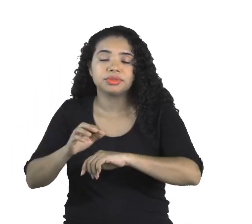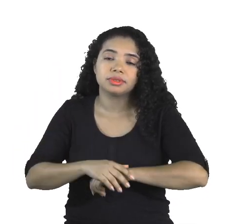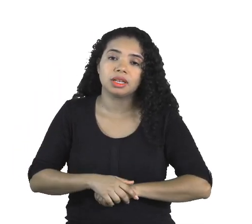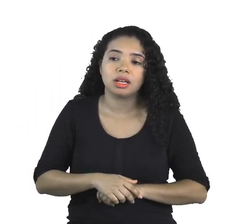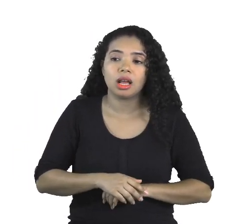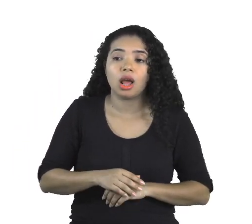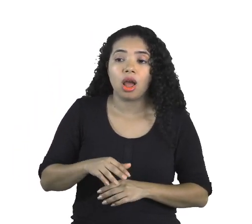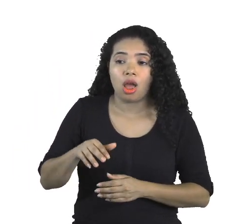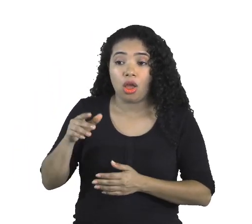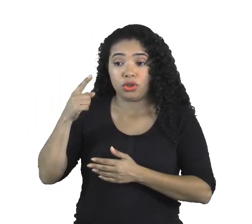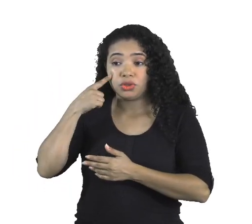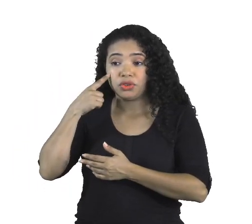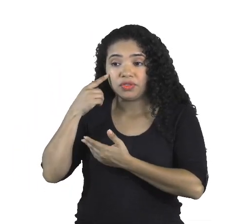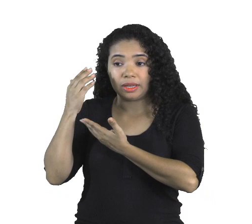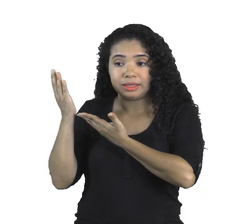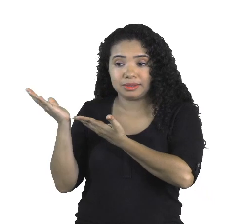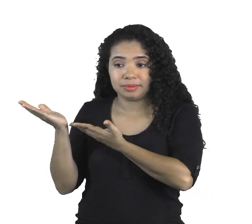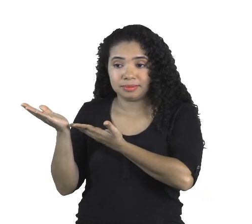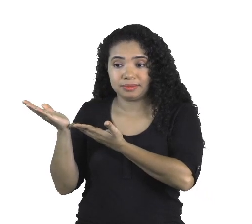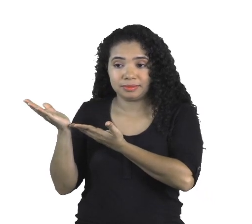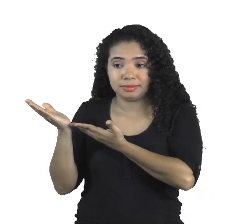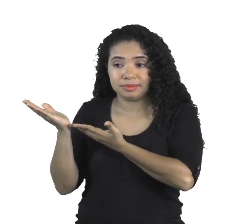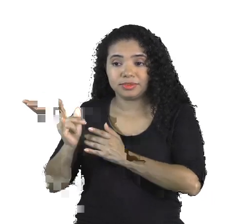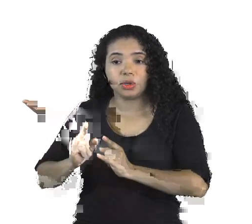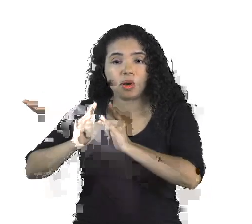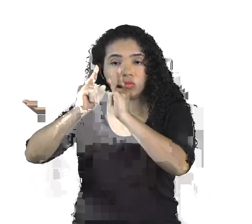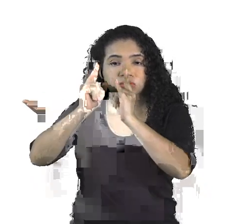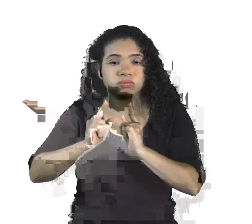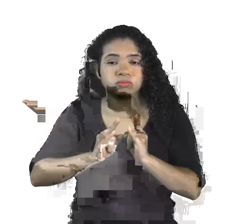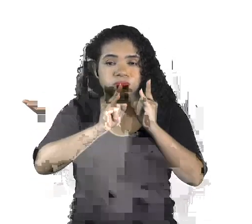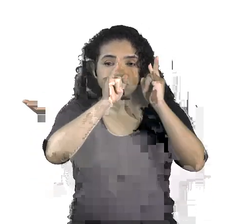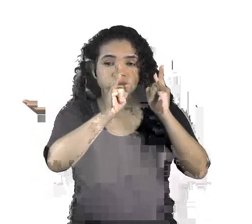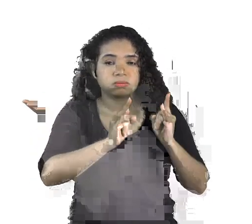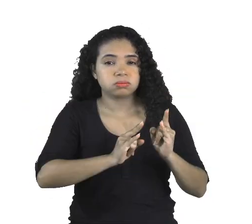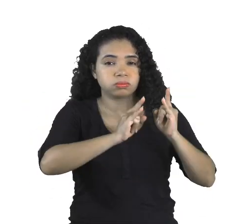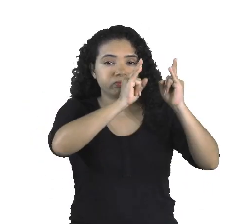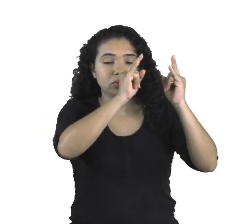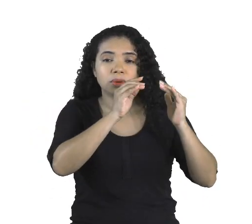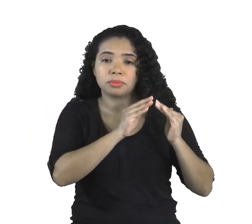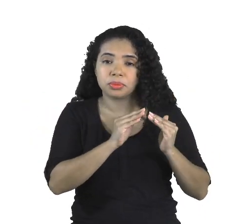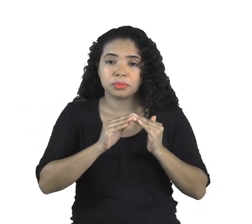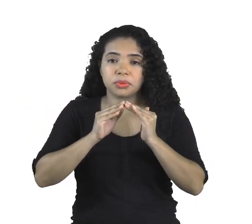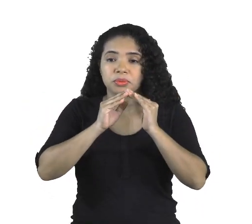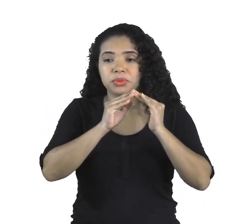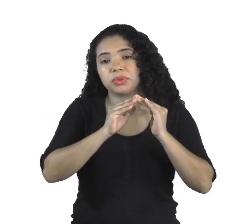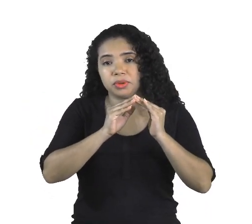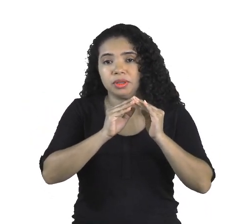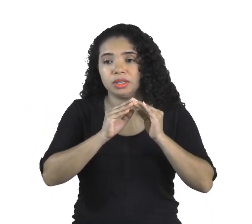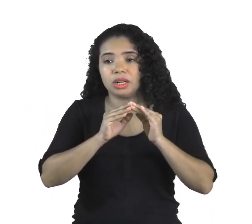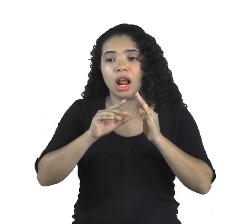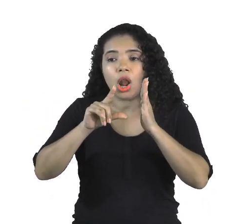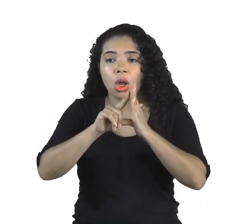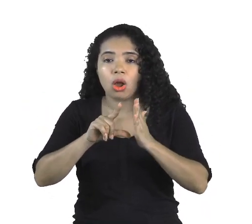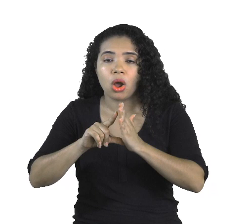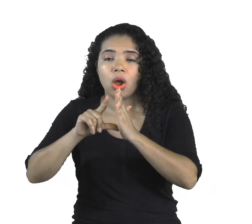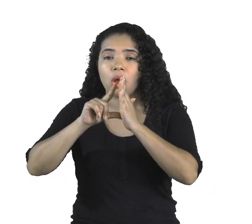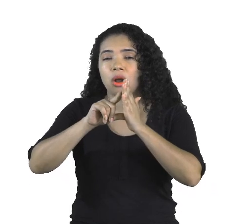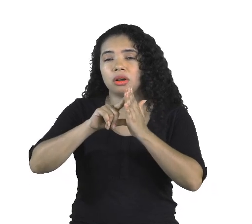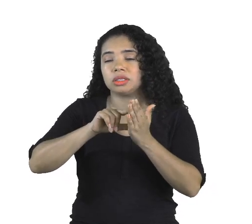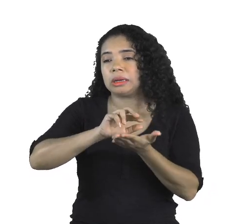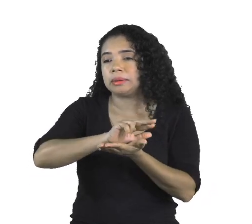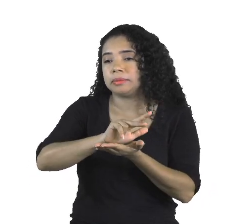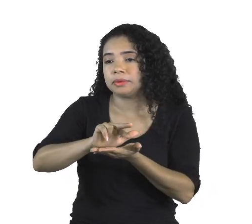Na última foto, a gente está vendo os prédios residenciais, são casas, são lojas. Você está vendo